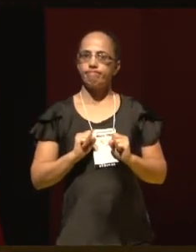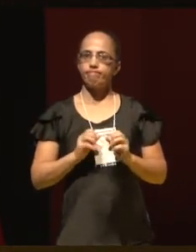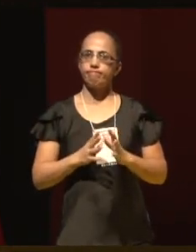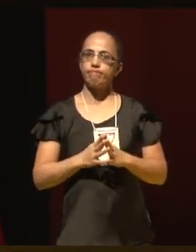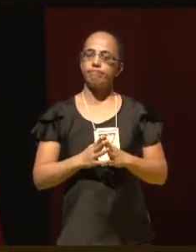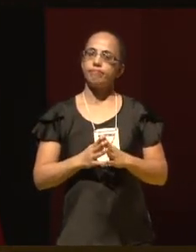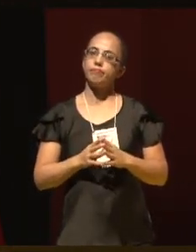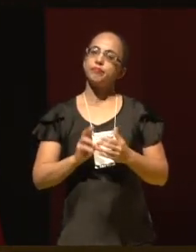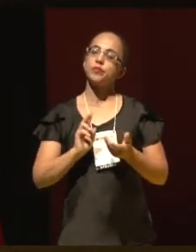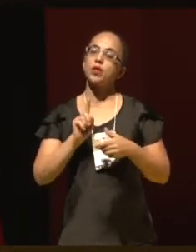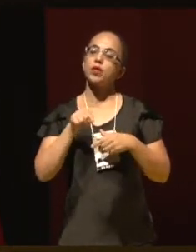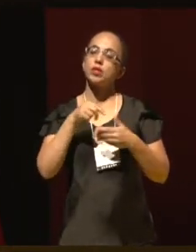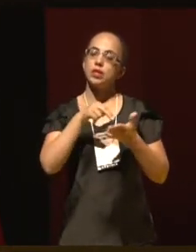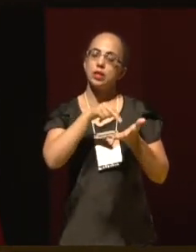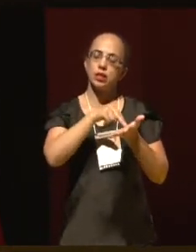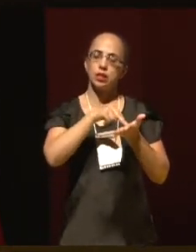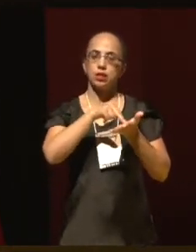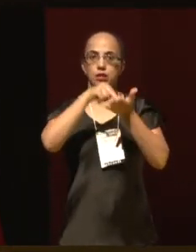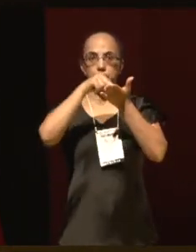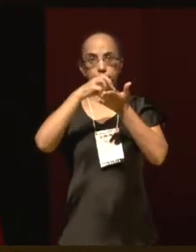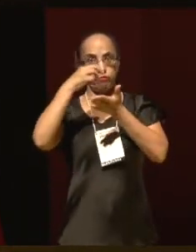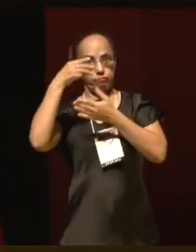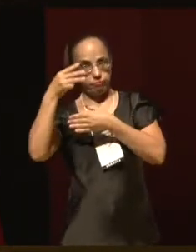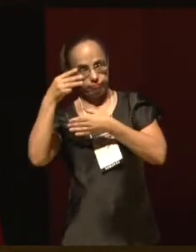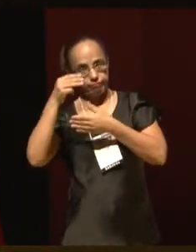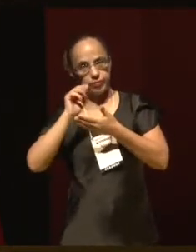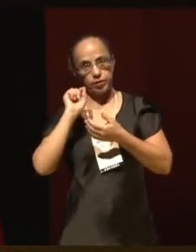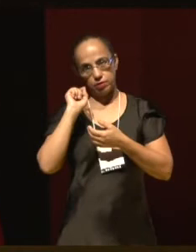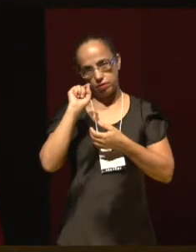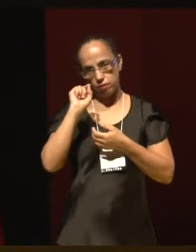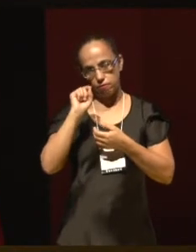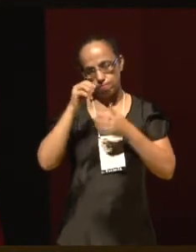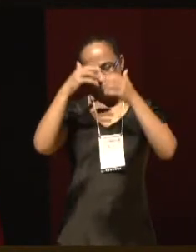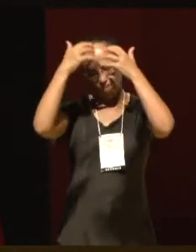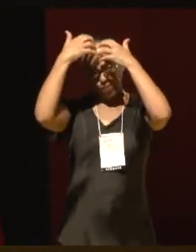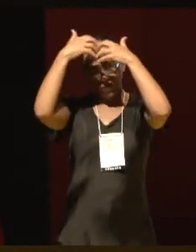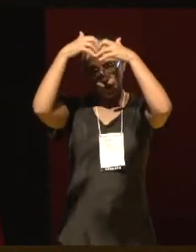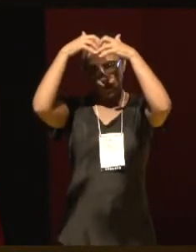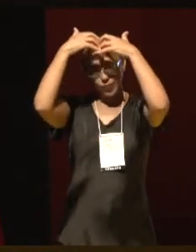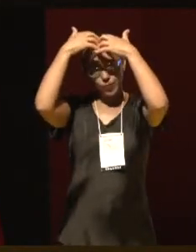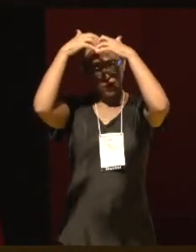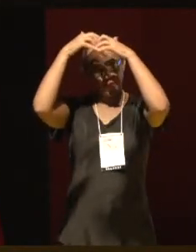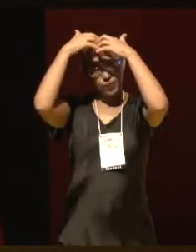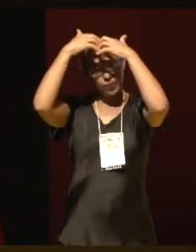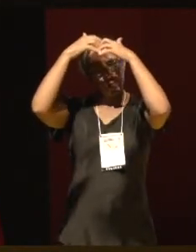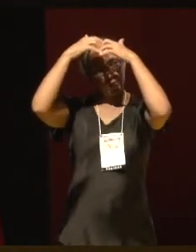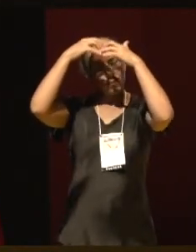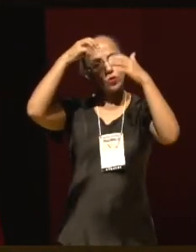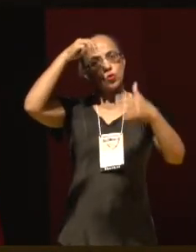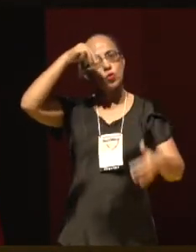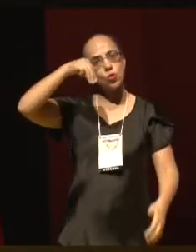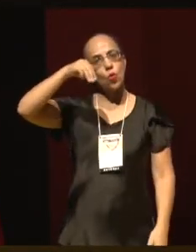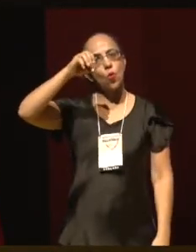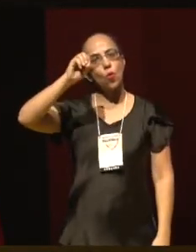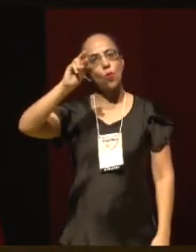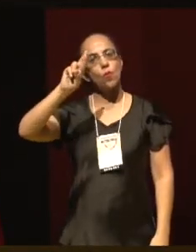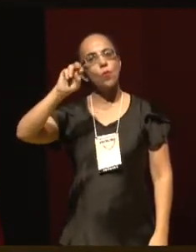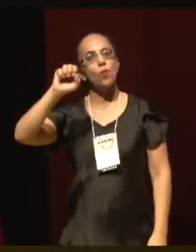O nível 3 é o cérebro moral.